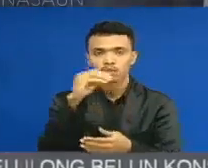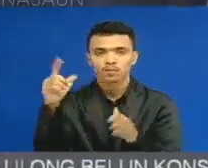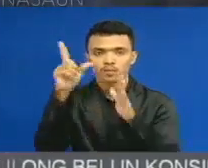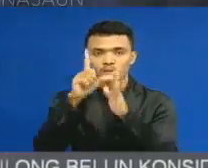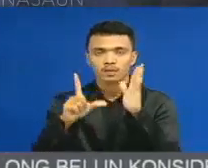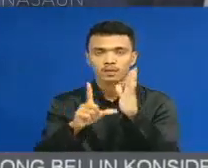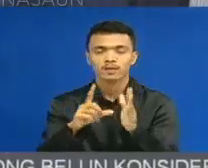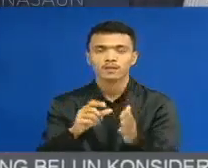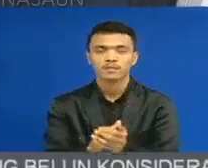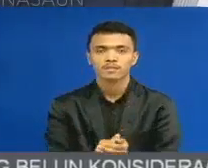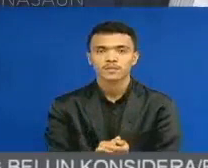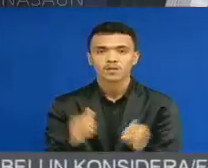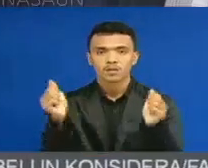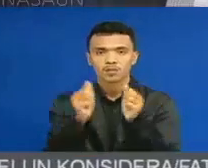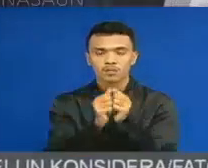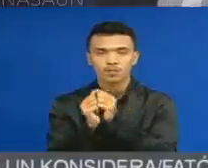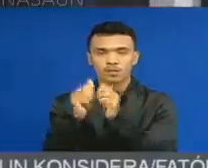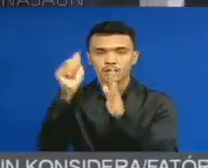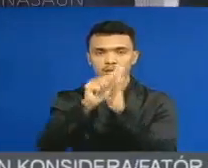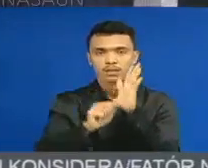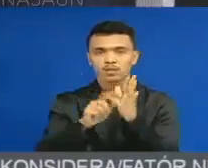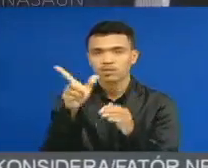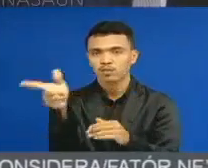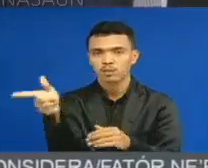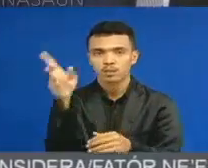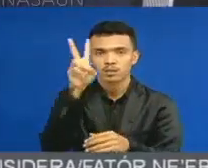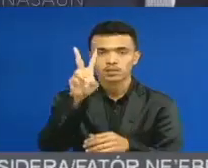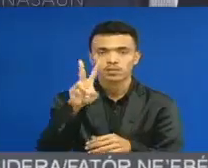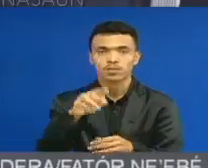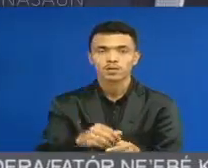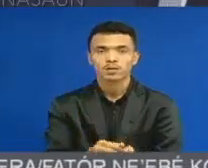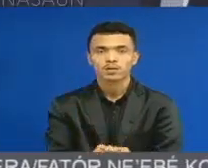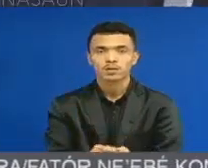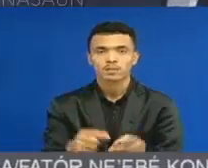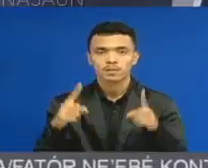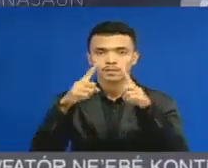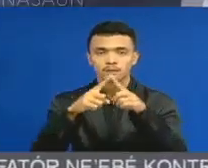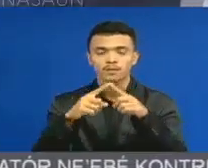lei tributária, o total artigo Ruanilo Ressin Rua, nebe sofre ba